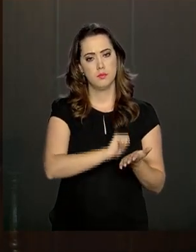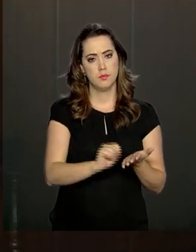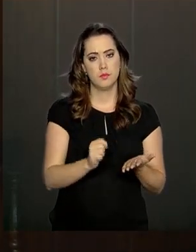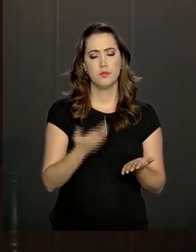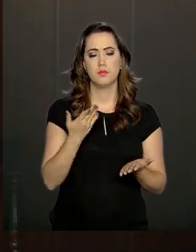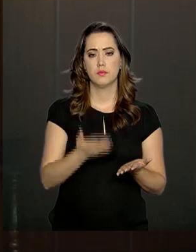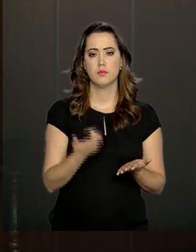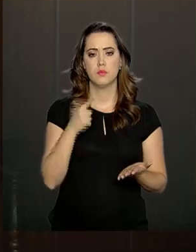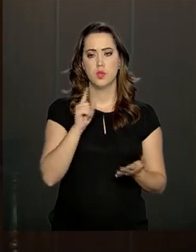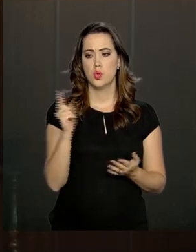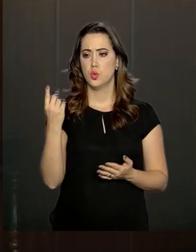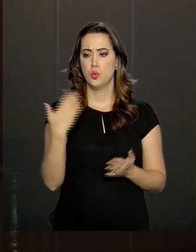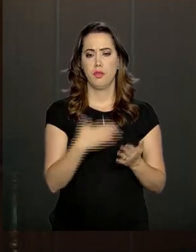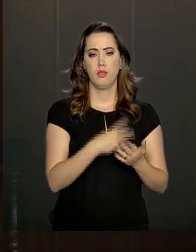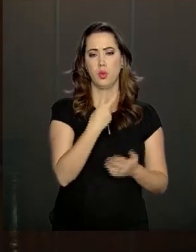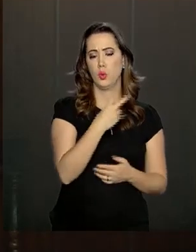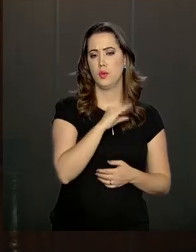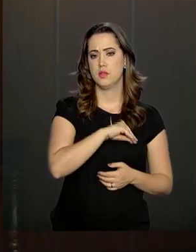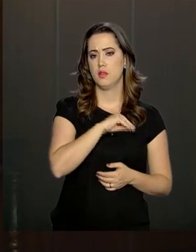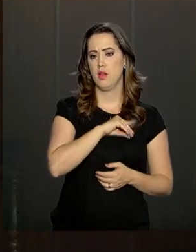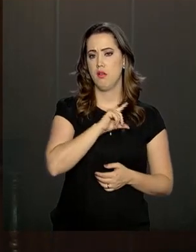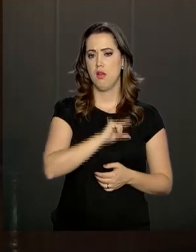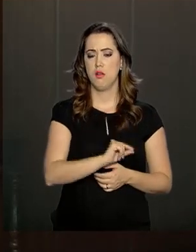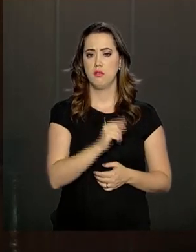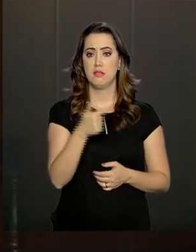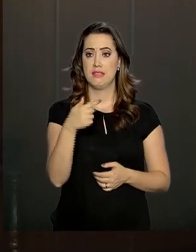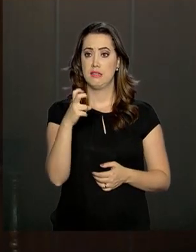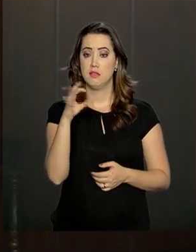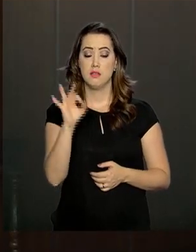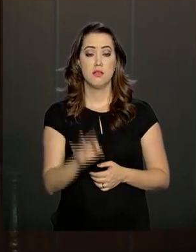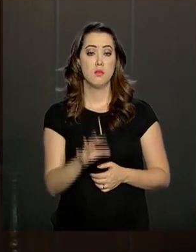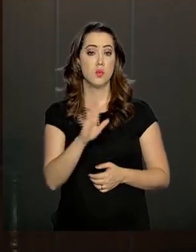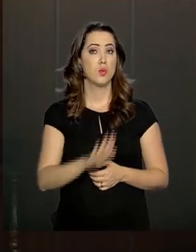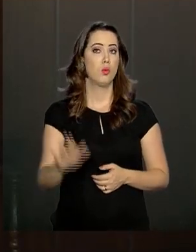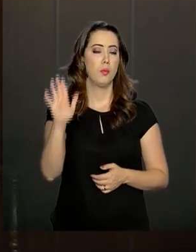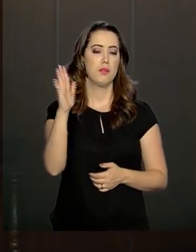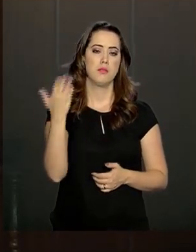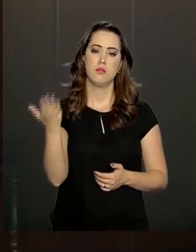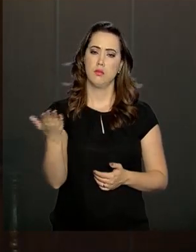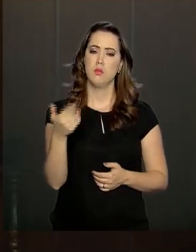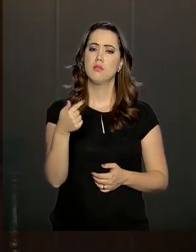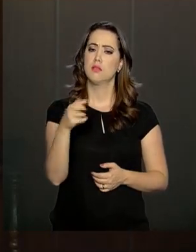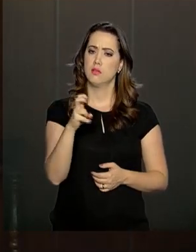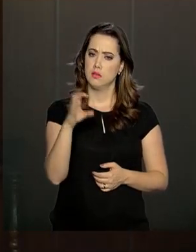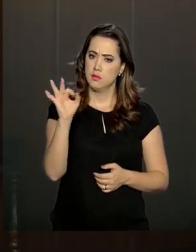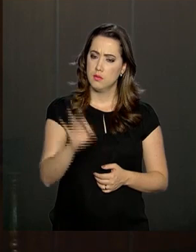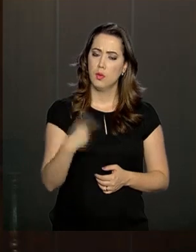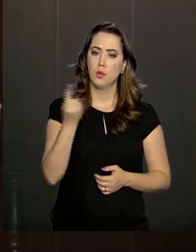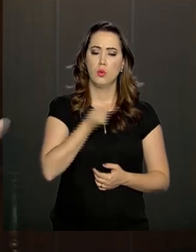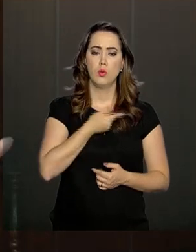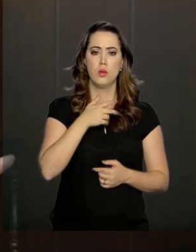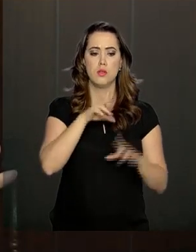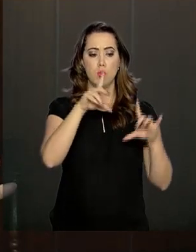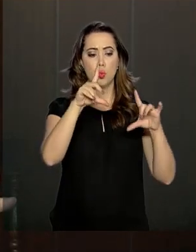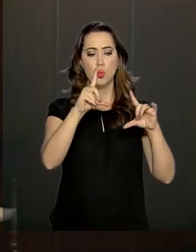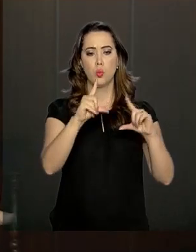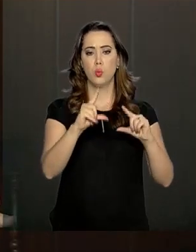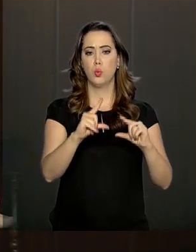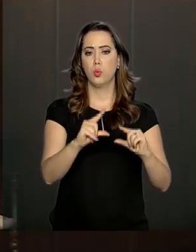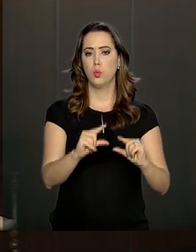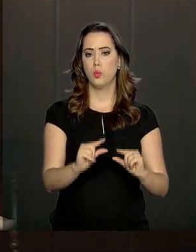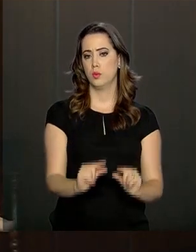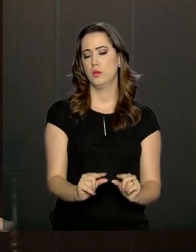emprego, eles vão de um a dois salários mínimos, 75% deles. E esses 75% nós estamos reduzindo